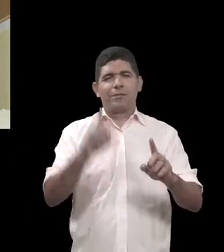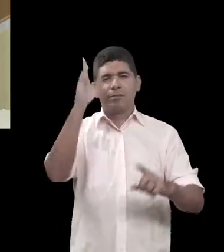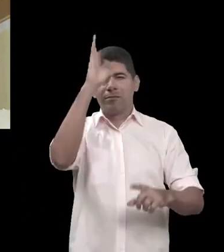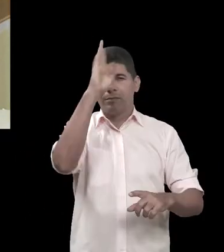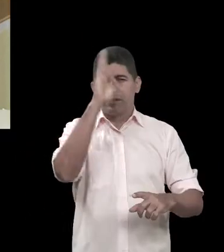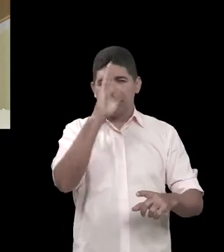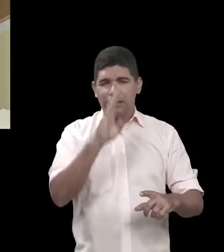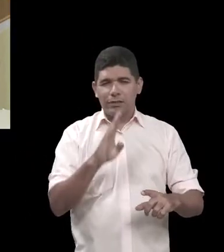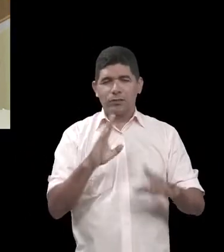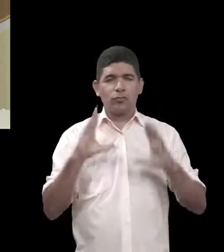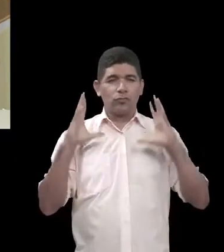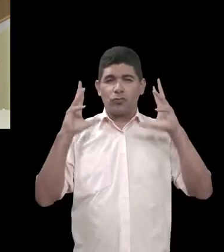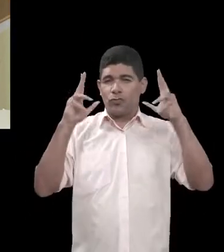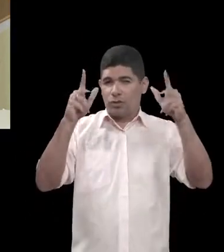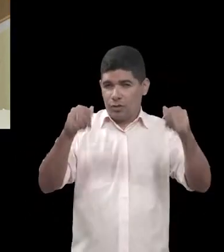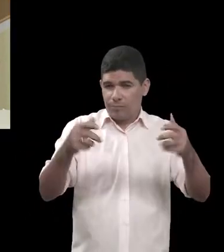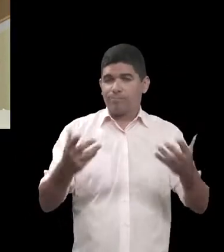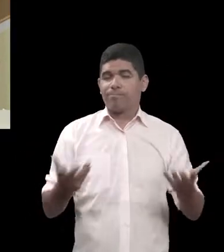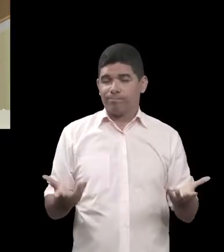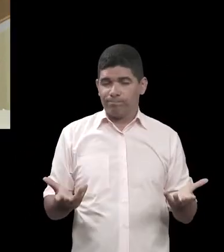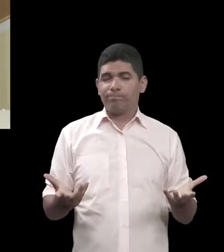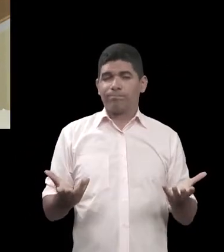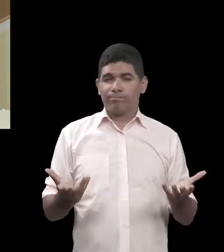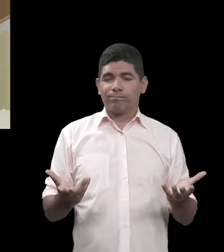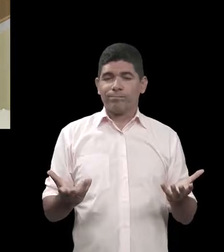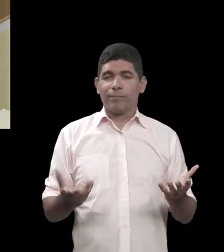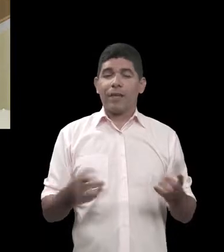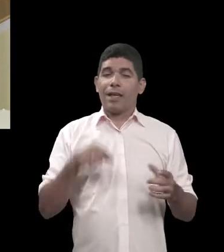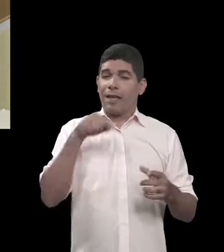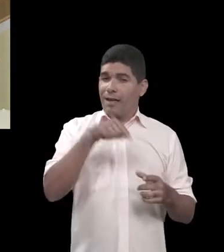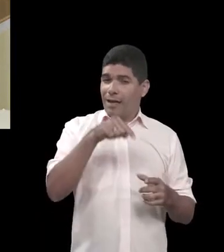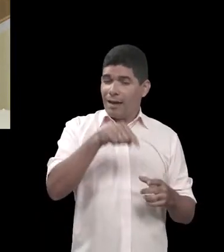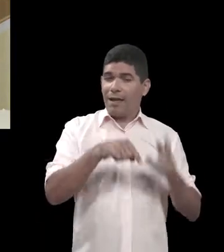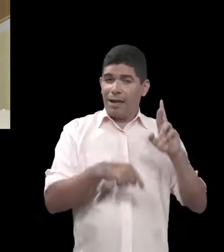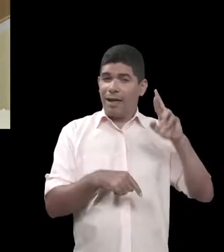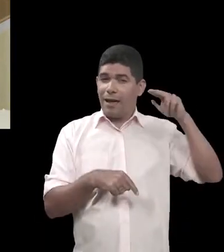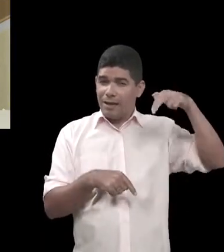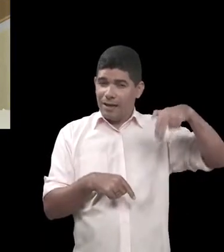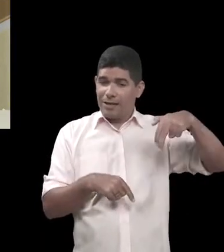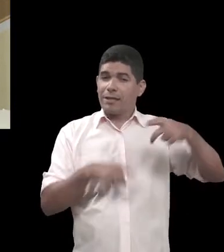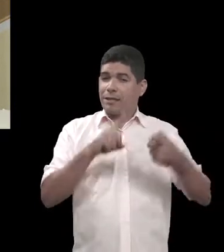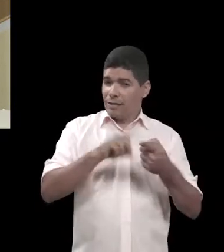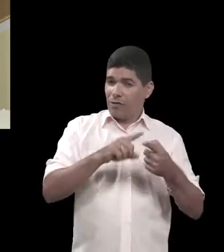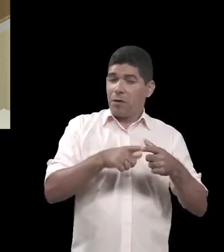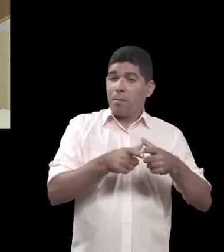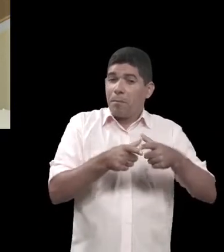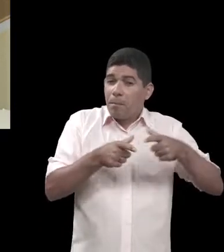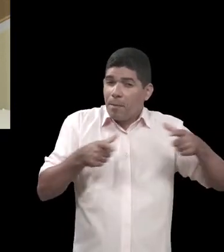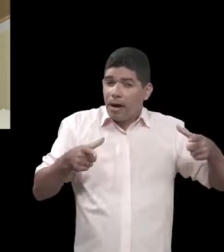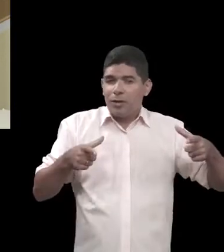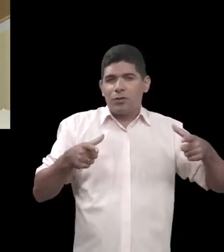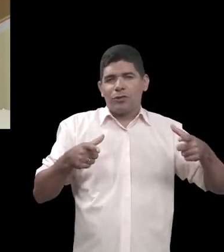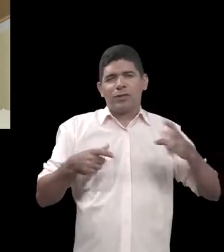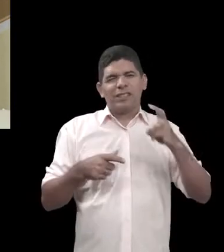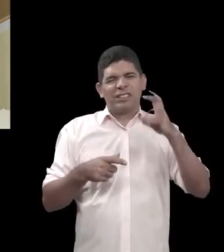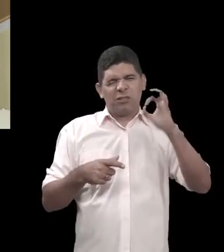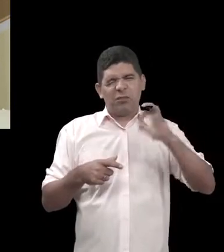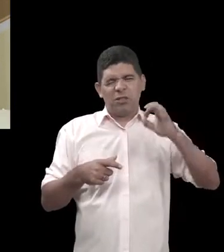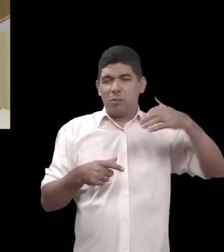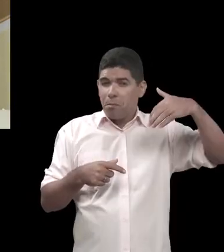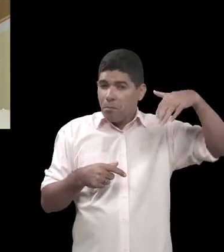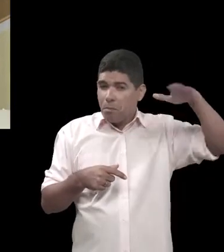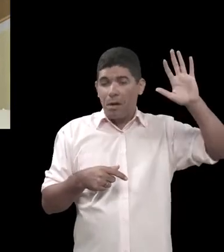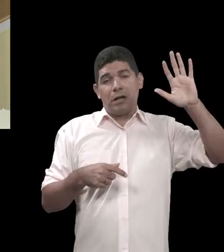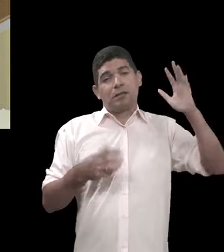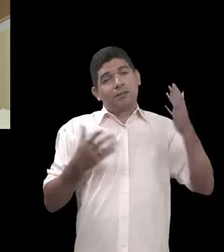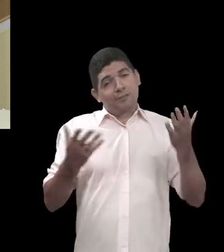geral. Então, talvez esse número, o Rio Grande do Norte ainda apresente alguns números além do que outros